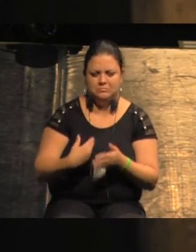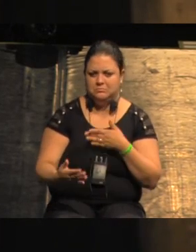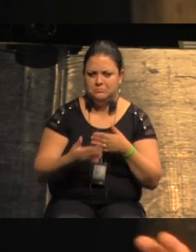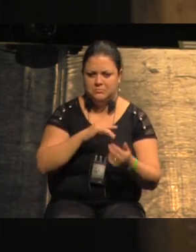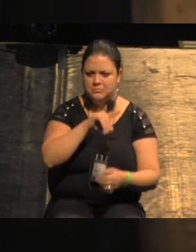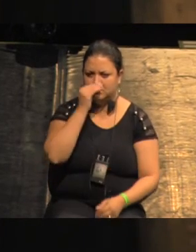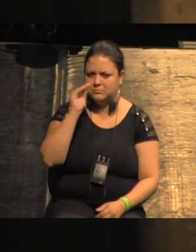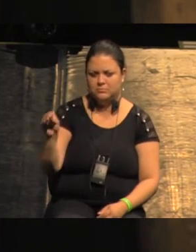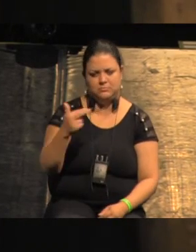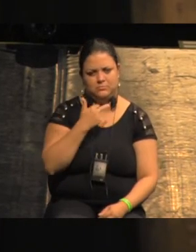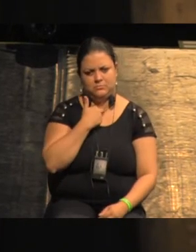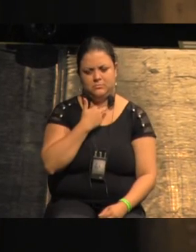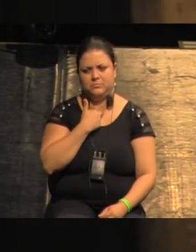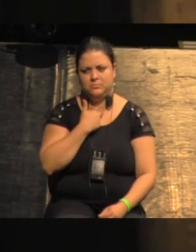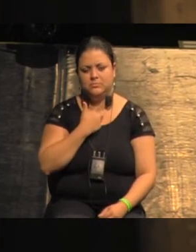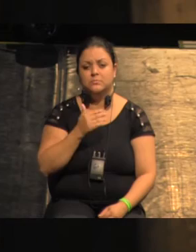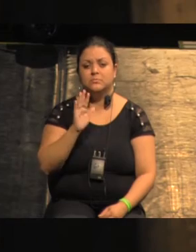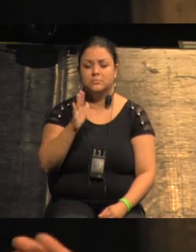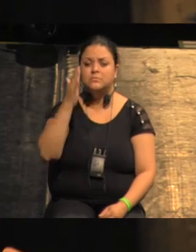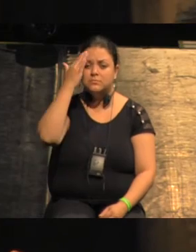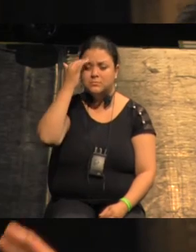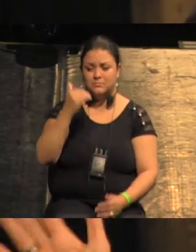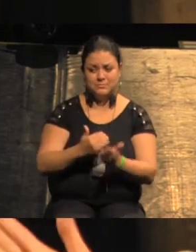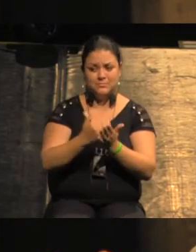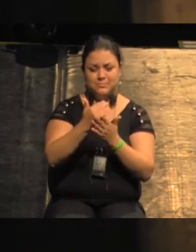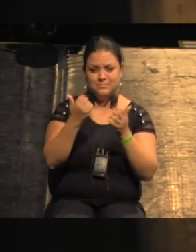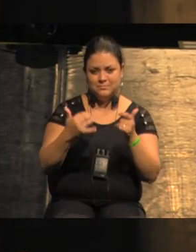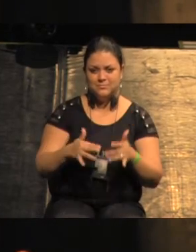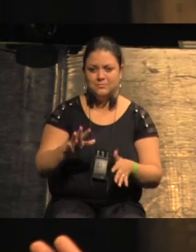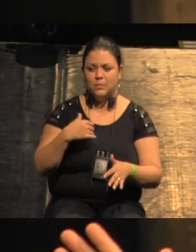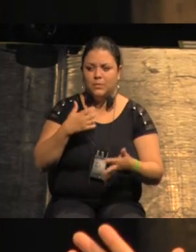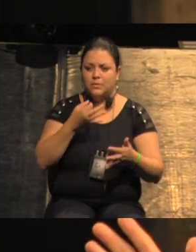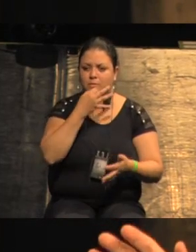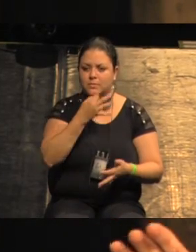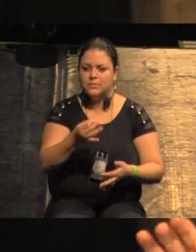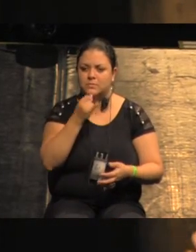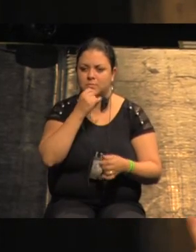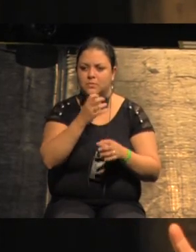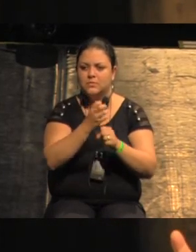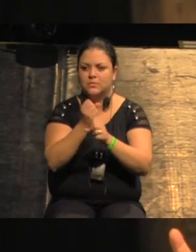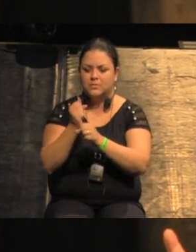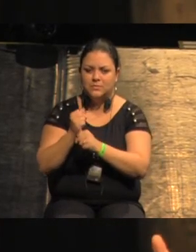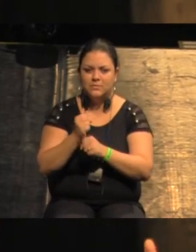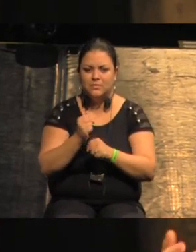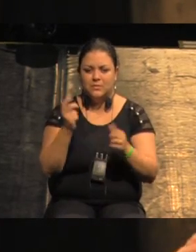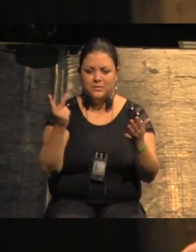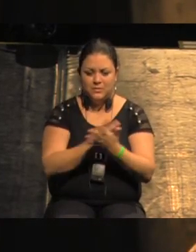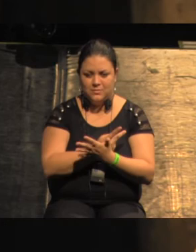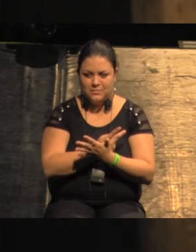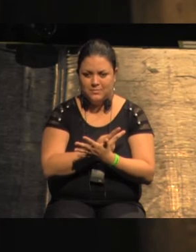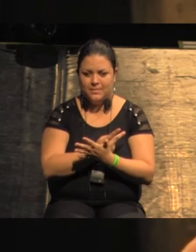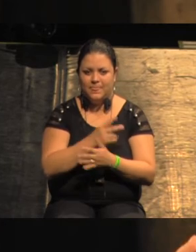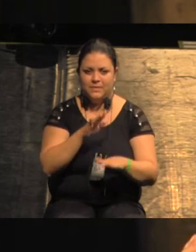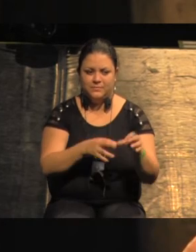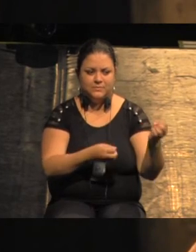sociais que estão implicadas na questão da falta de habitação. Isso é uma coisa à parte, não vamos entrar no mérito, mas eu queria comentar o dado com relação